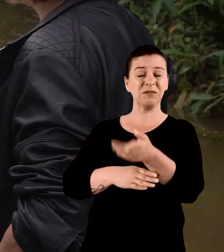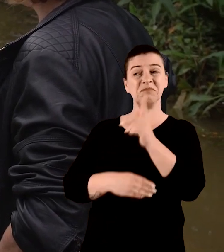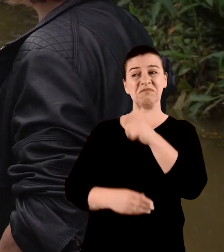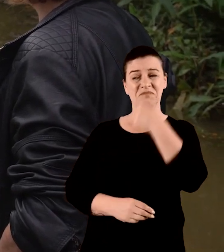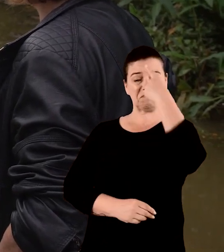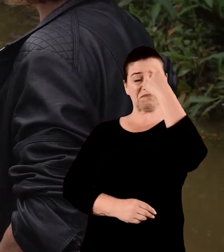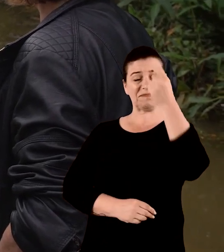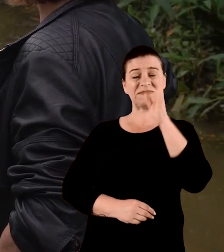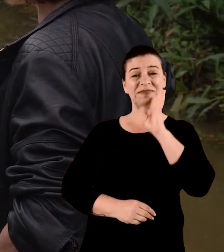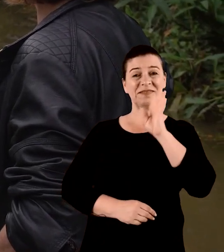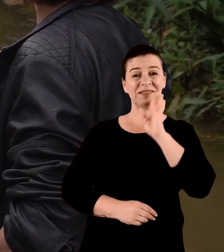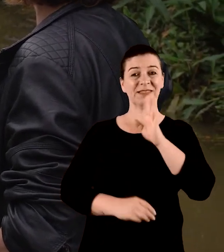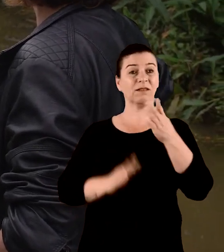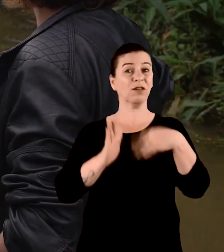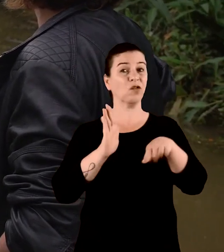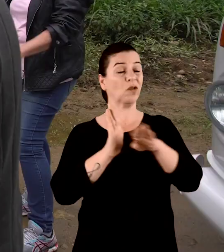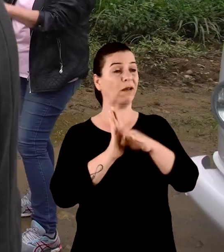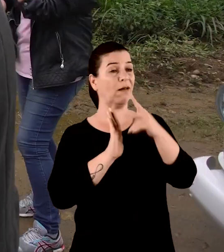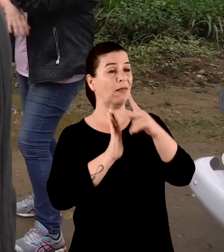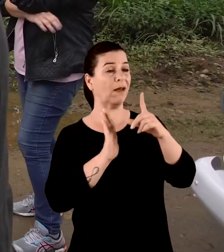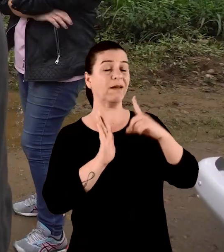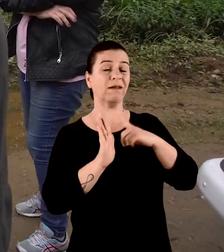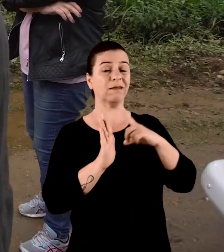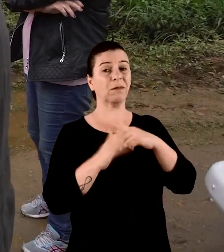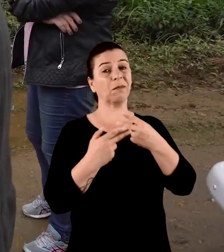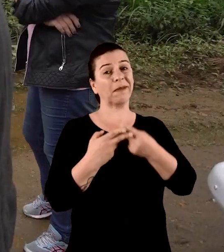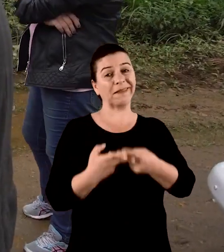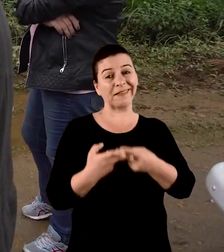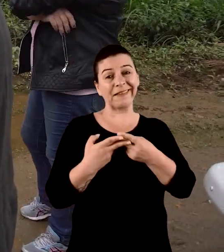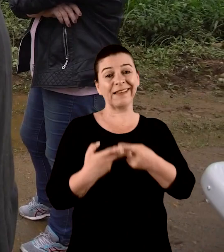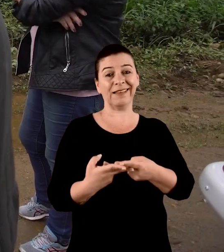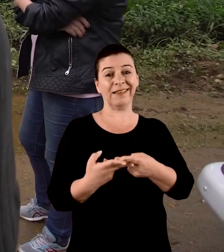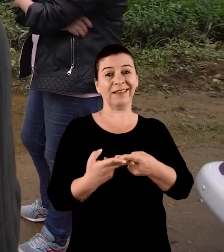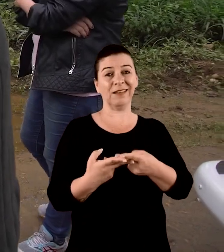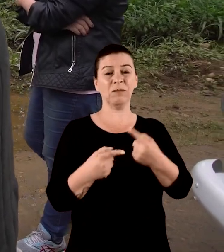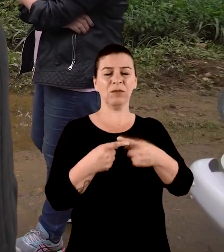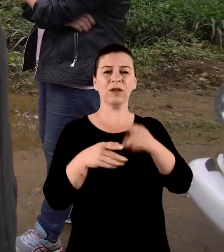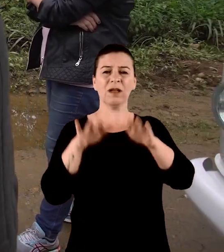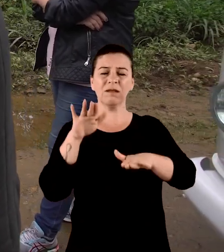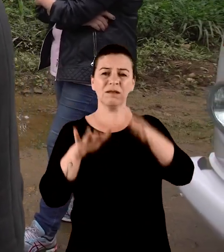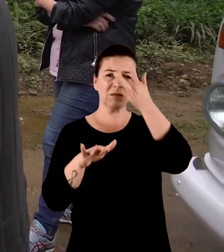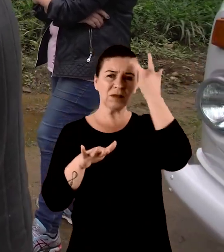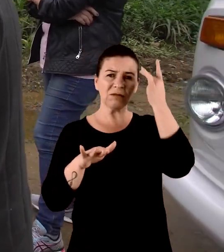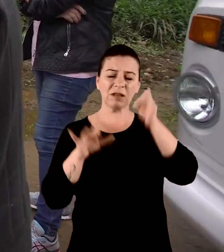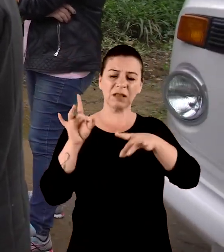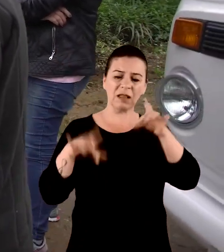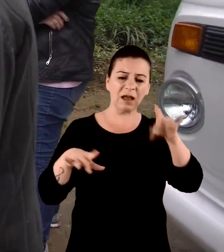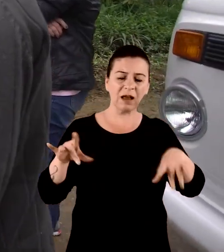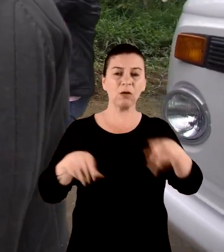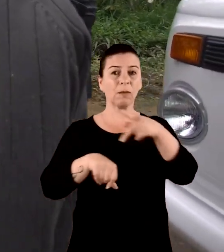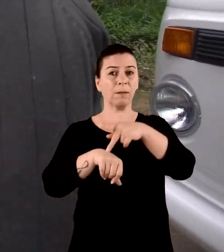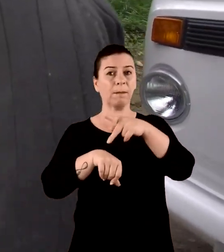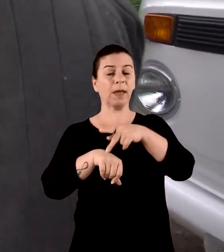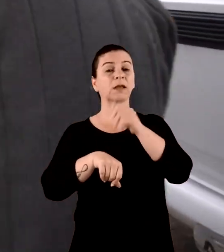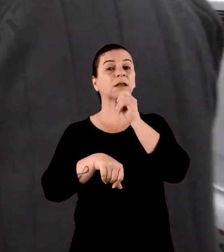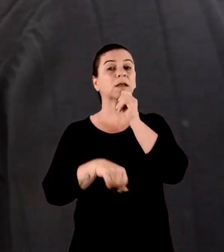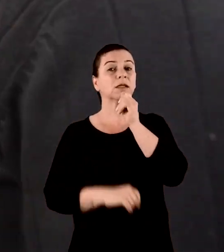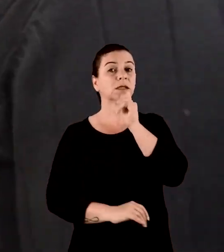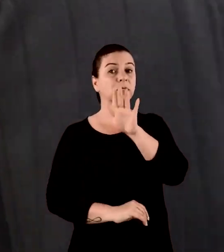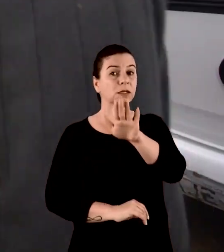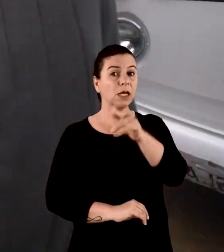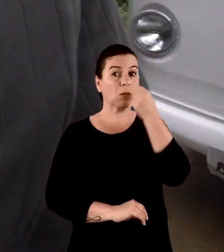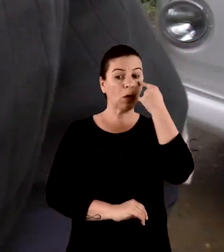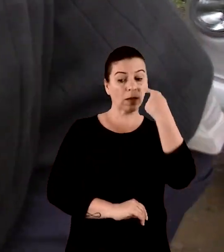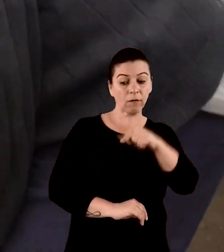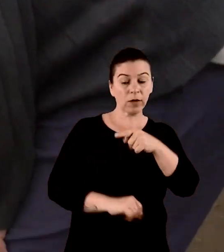pescando. Seria uma grande ideia. Chegar lá é ter um pouco de paciência. Você vê que o pessoal até às vezes larga umas pedras por aí, ó, que nem